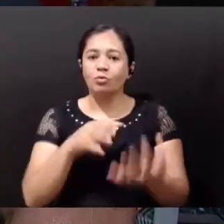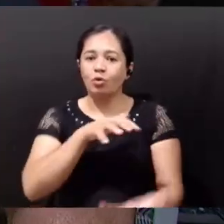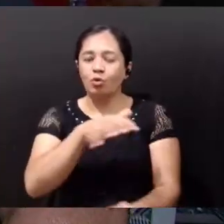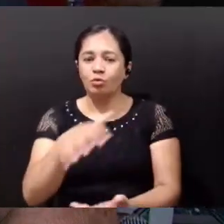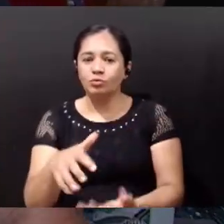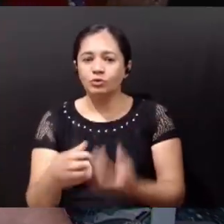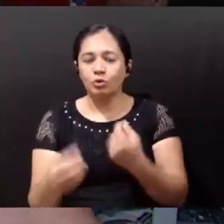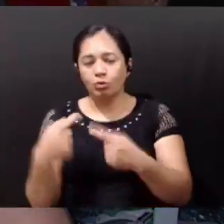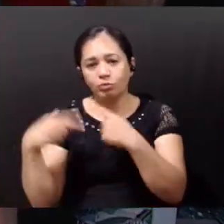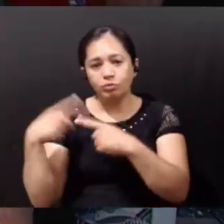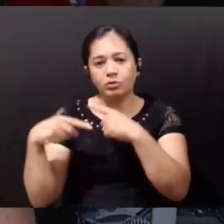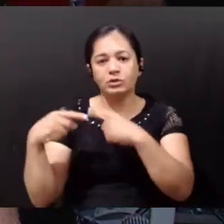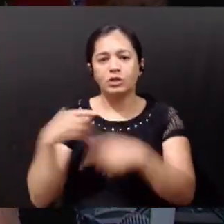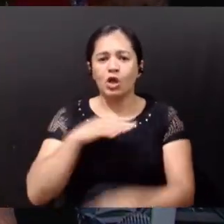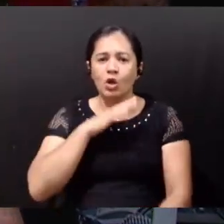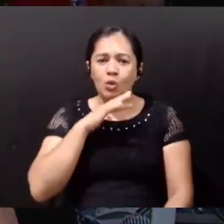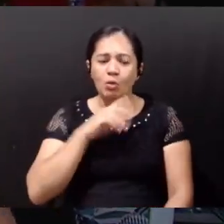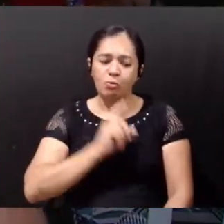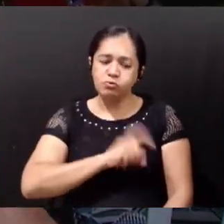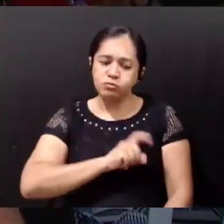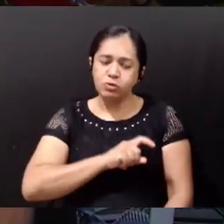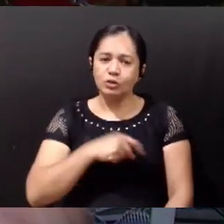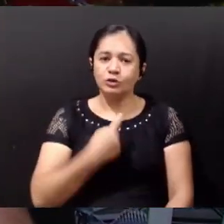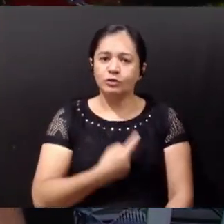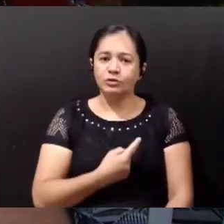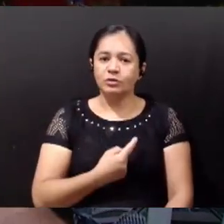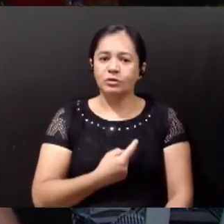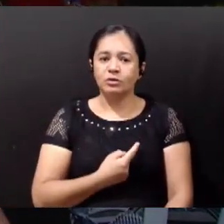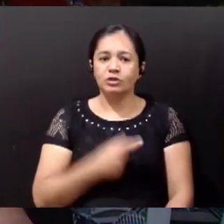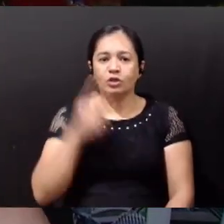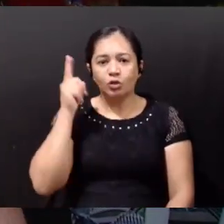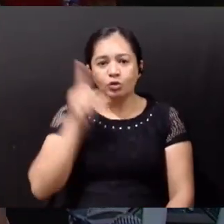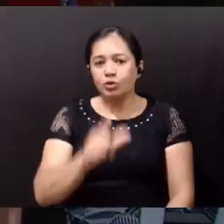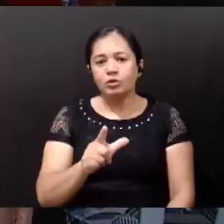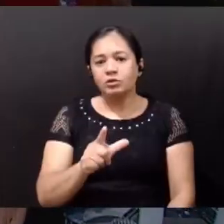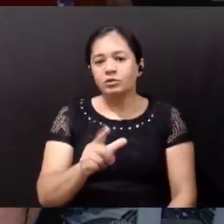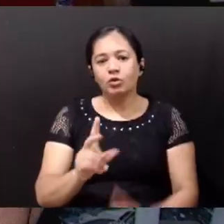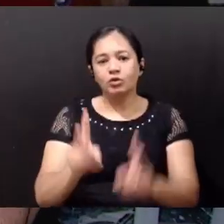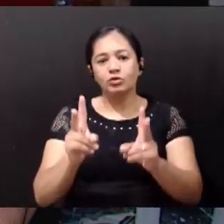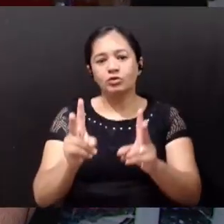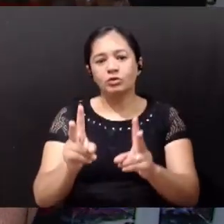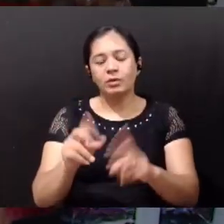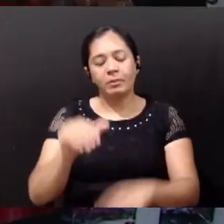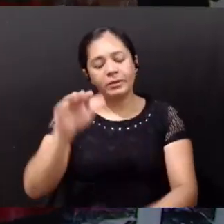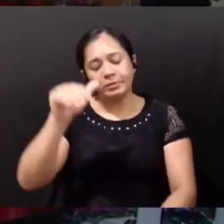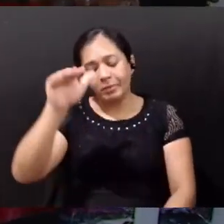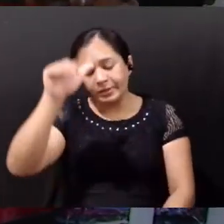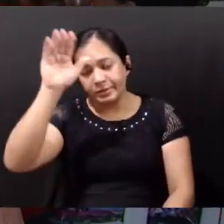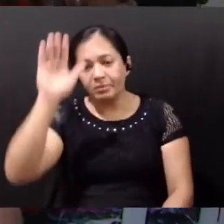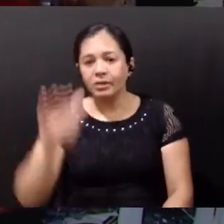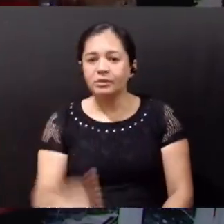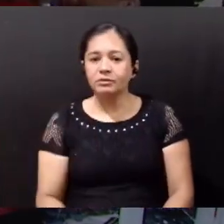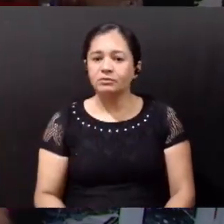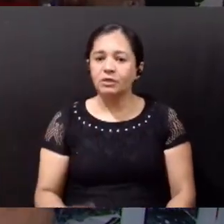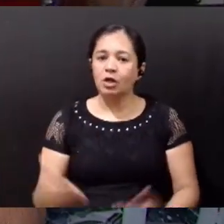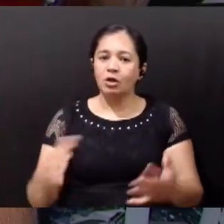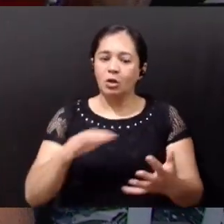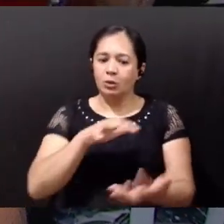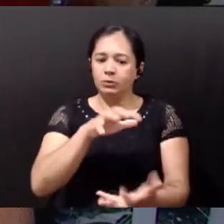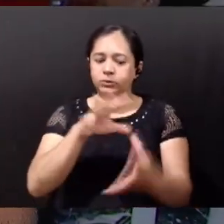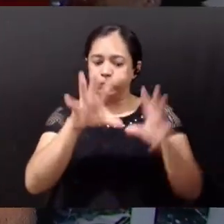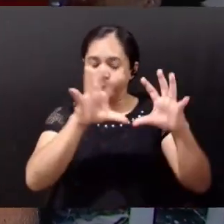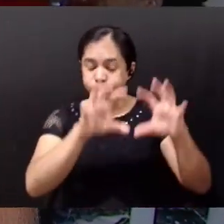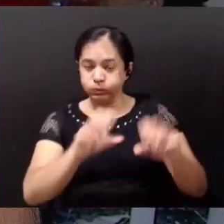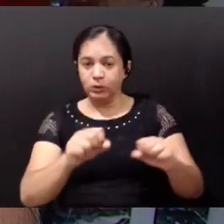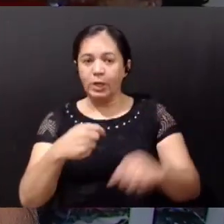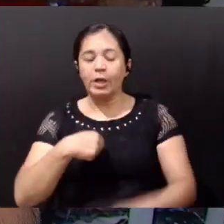ruins, a maldade, e a gente ainda só consegue continuar fazendo mais e mais e mais, né? Nesse mundo de trevas, né? Eu entendi que eu preciso